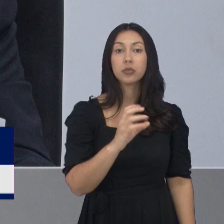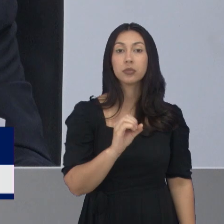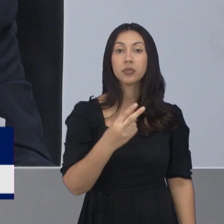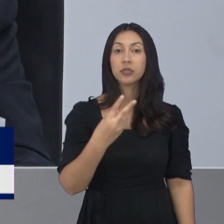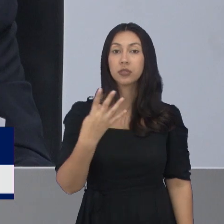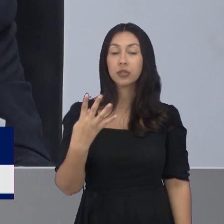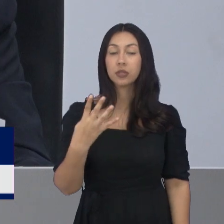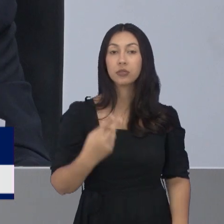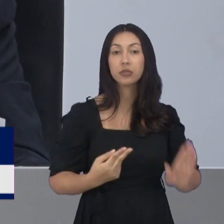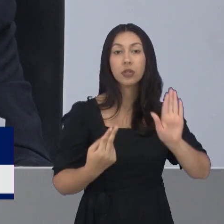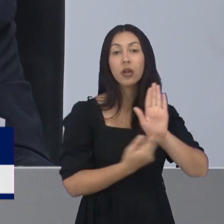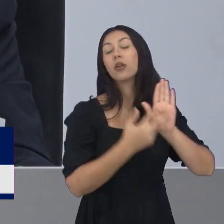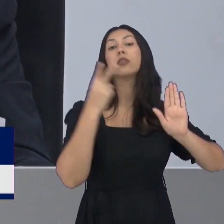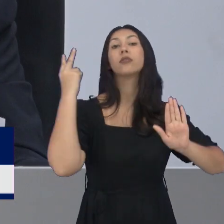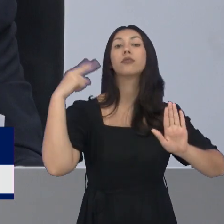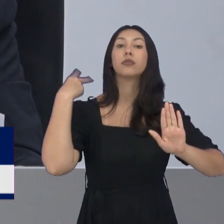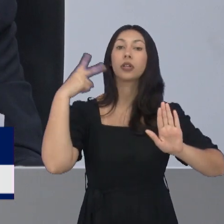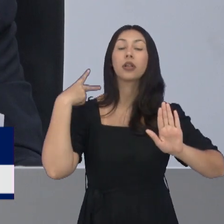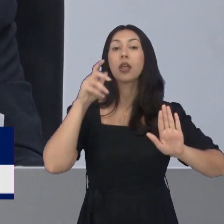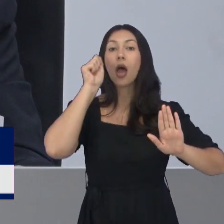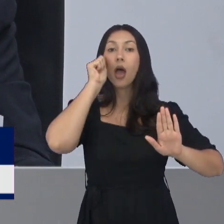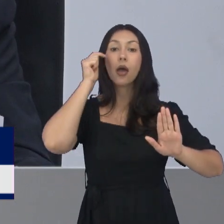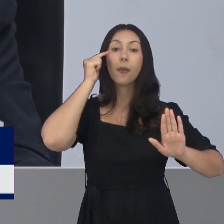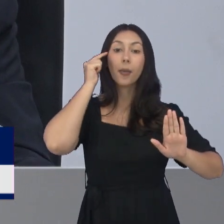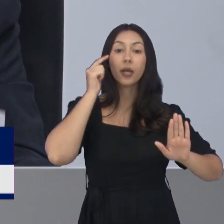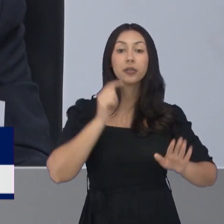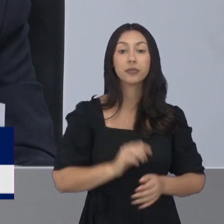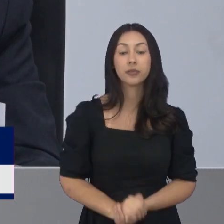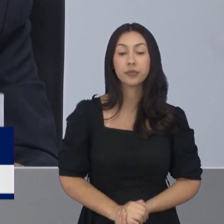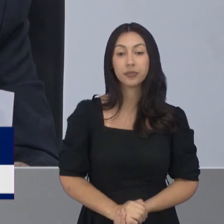10/2024, autoria da vereadora Amélia Naomi.